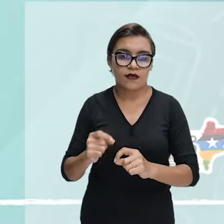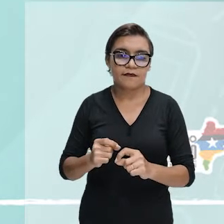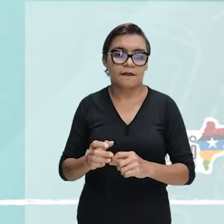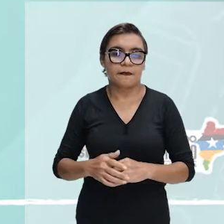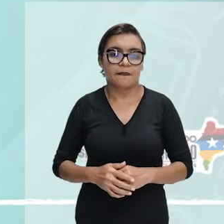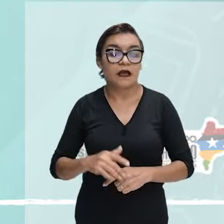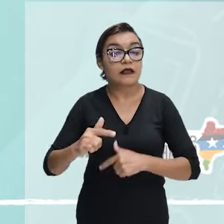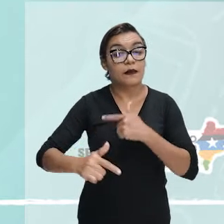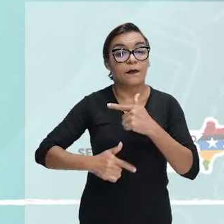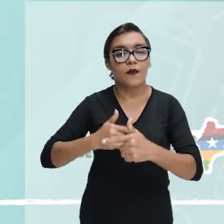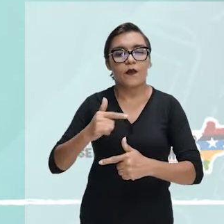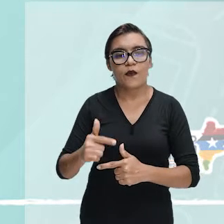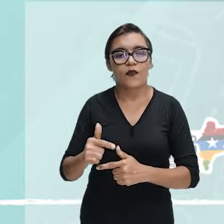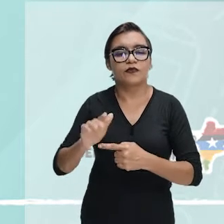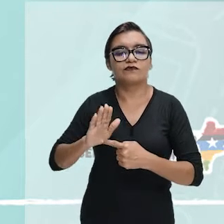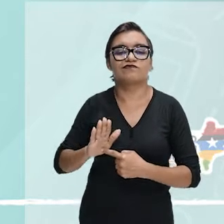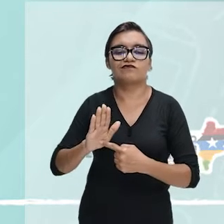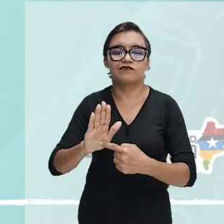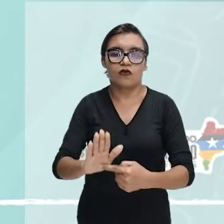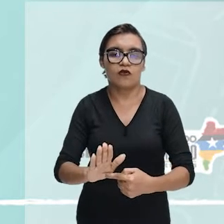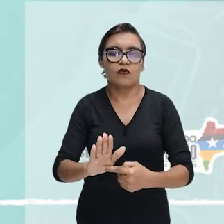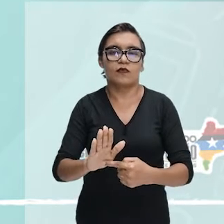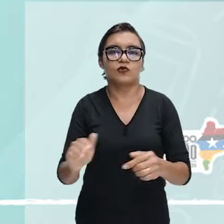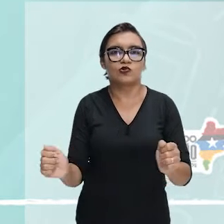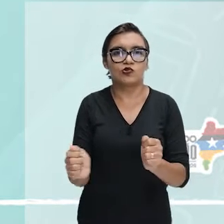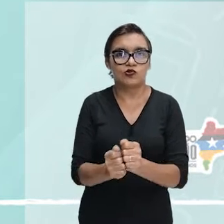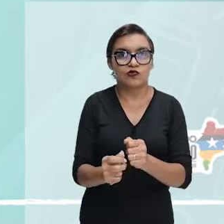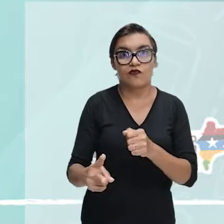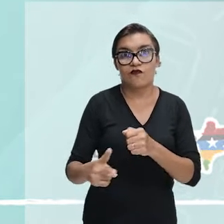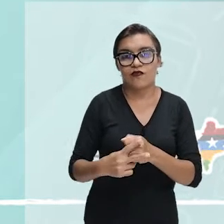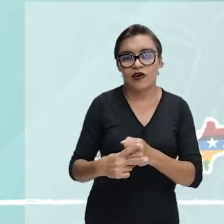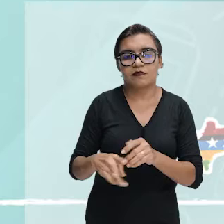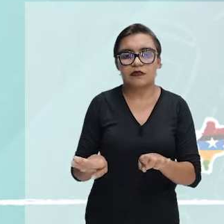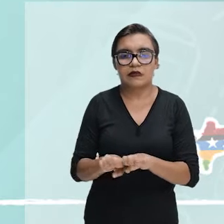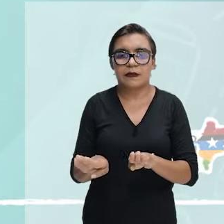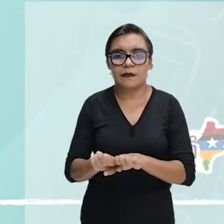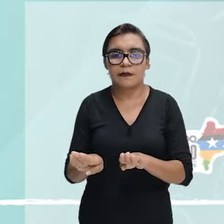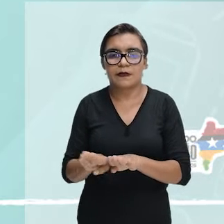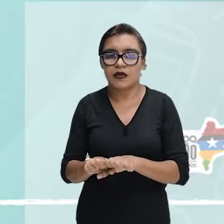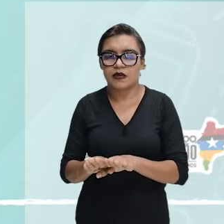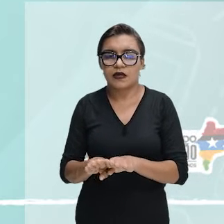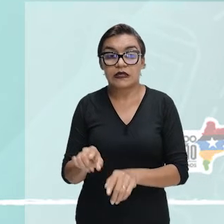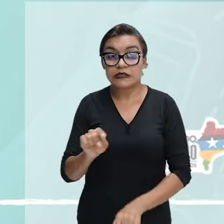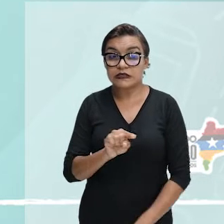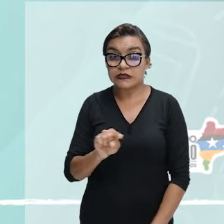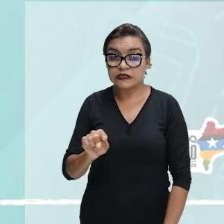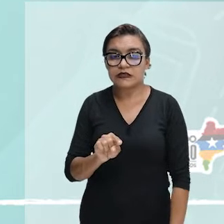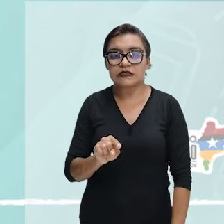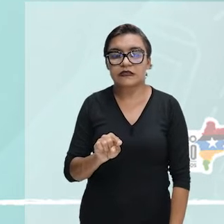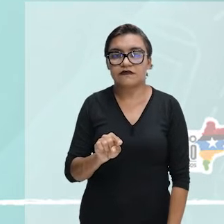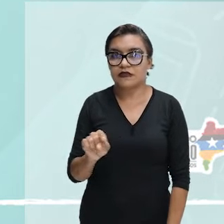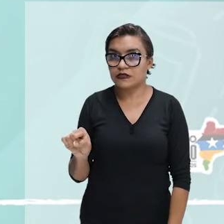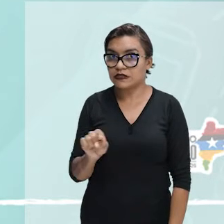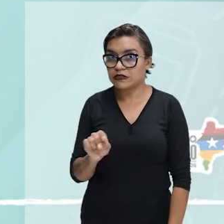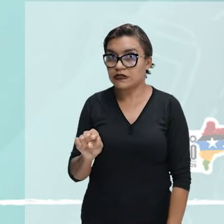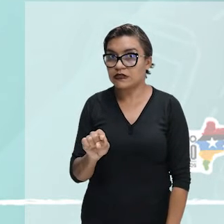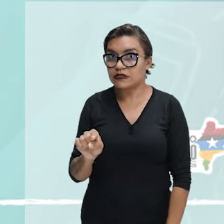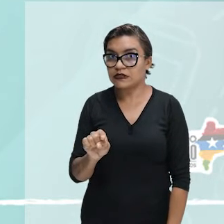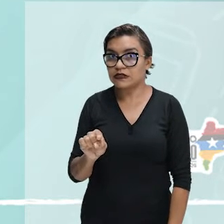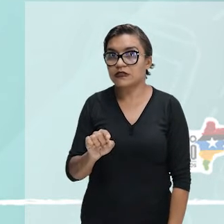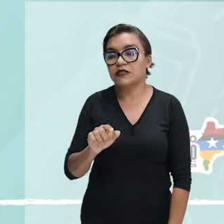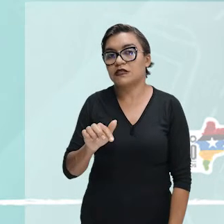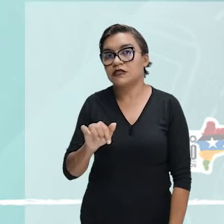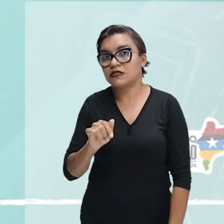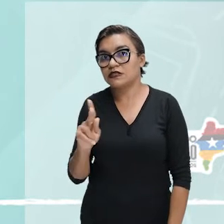aparecer depois e junto do verbo, sem hífen. Nós falamos isso lá no início da aula.